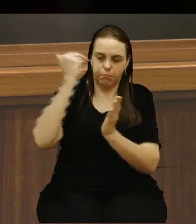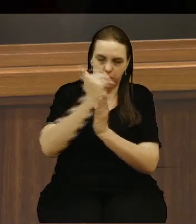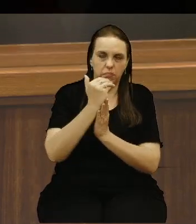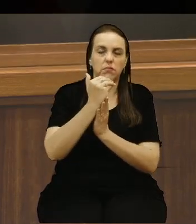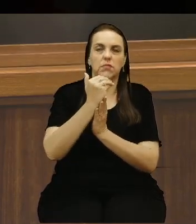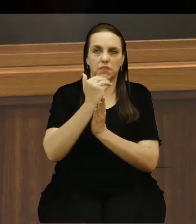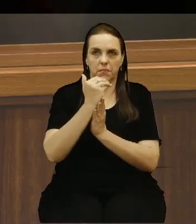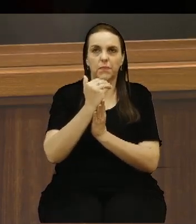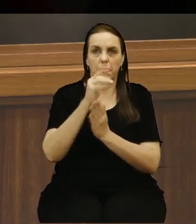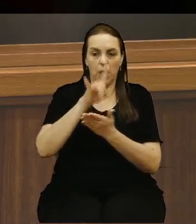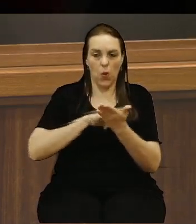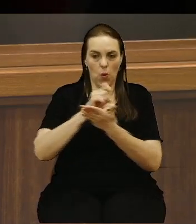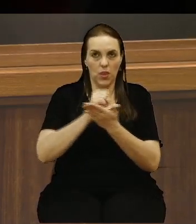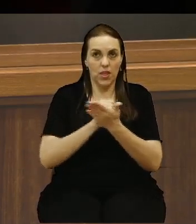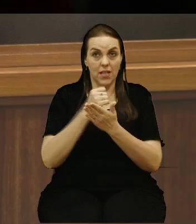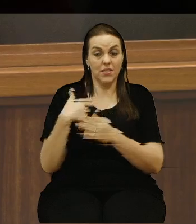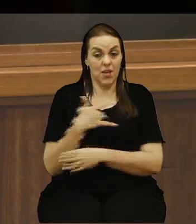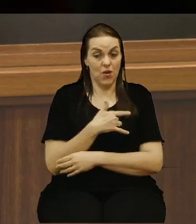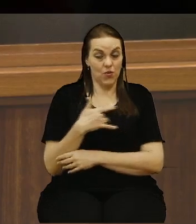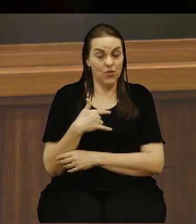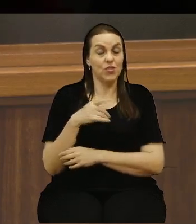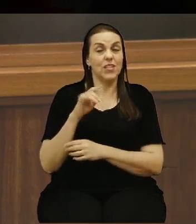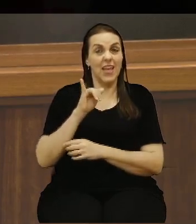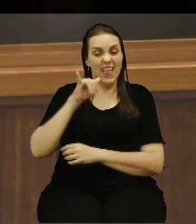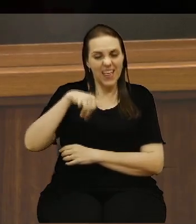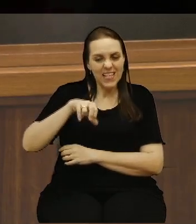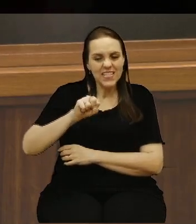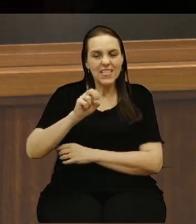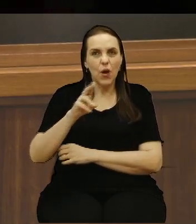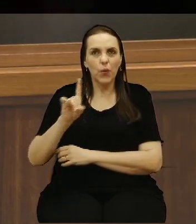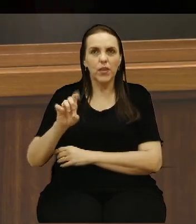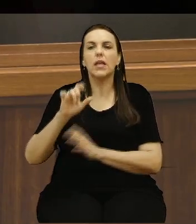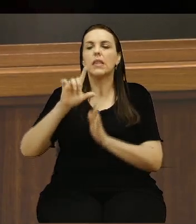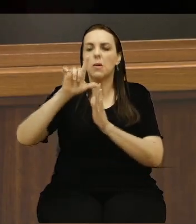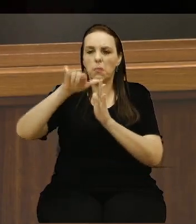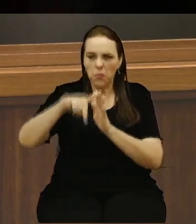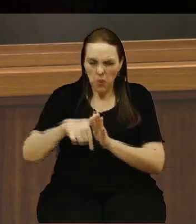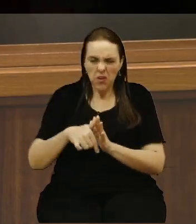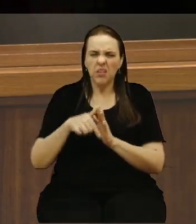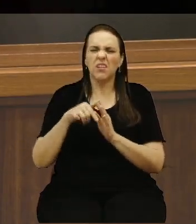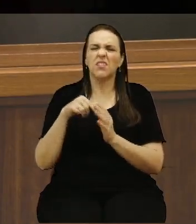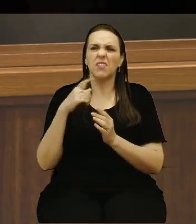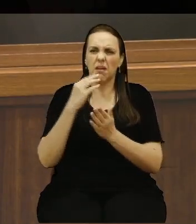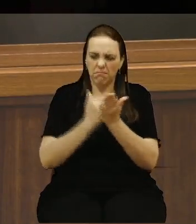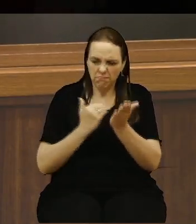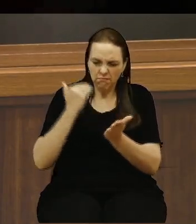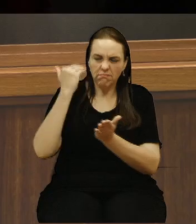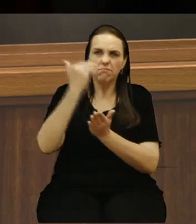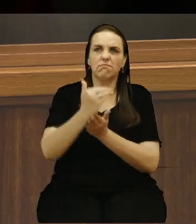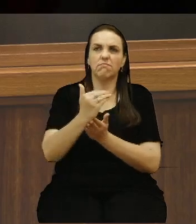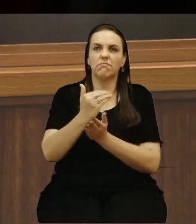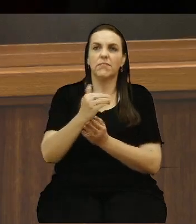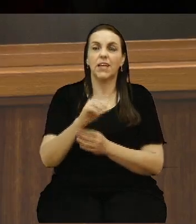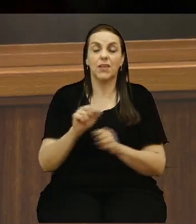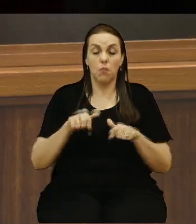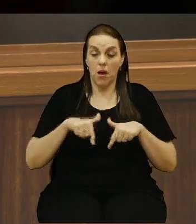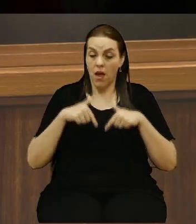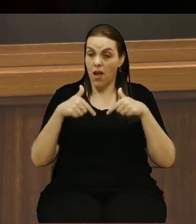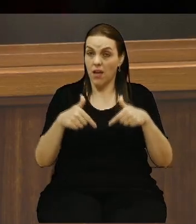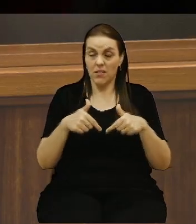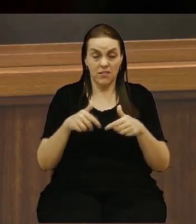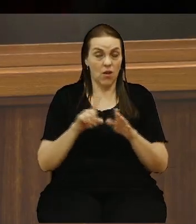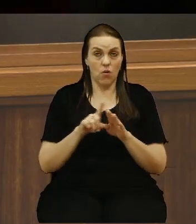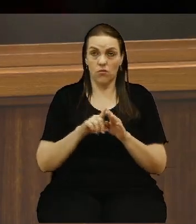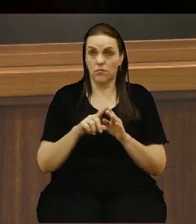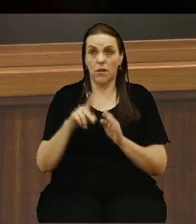saúde e depois, no ano seguinte, postergou novamente. Sequer teve uma ação penal, porque isso